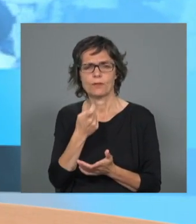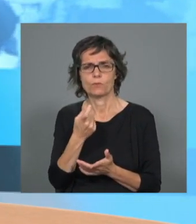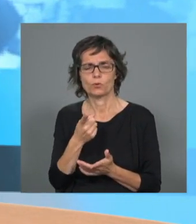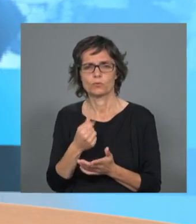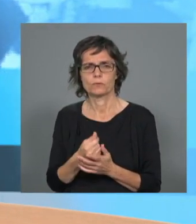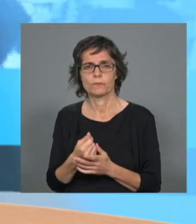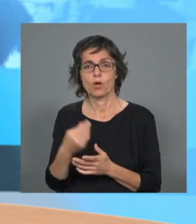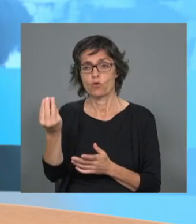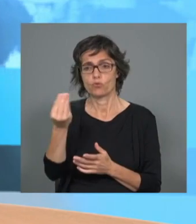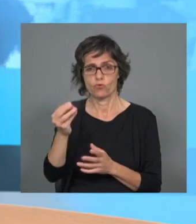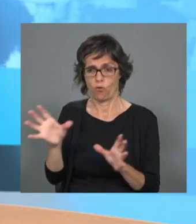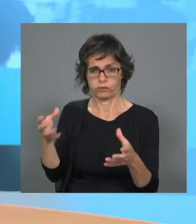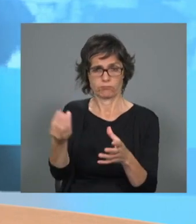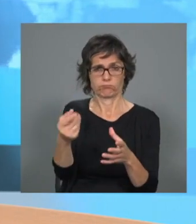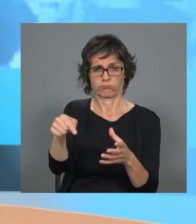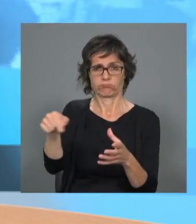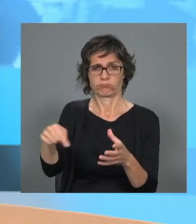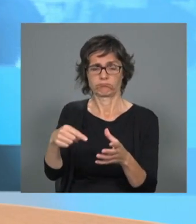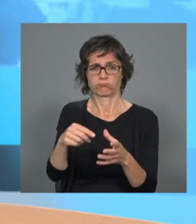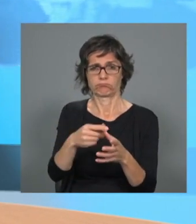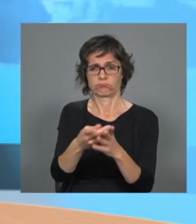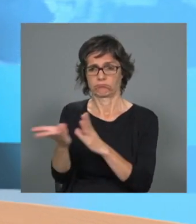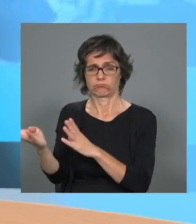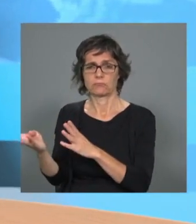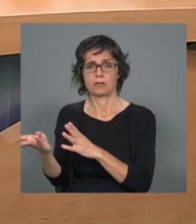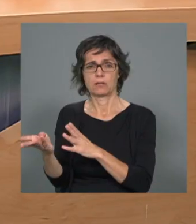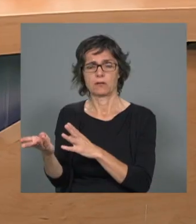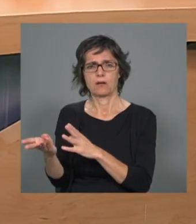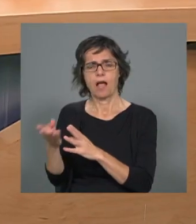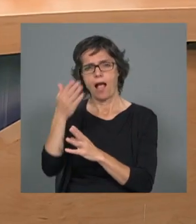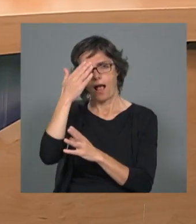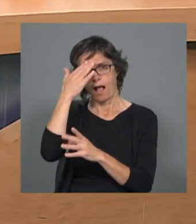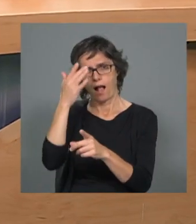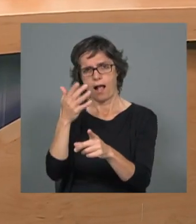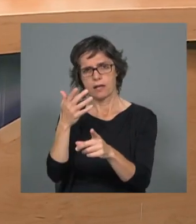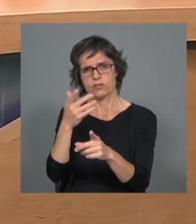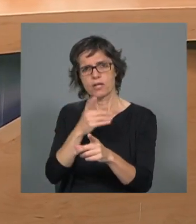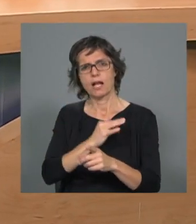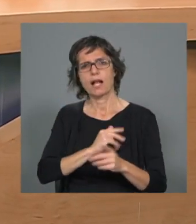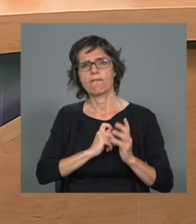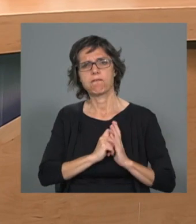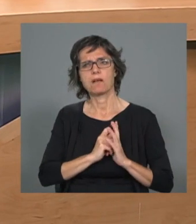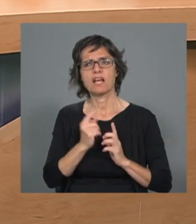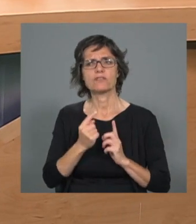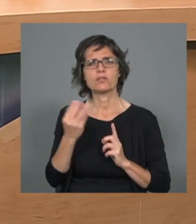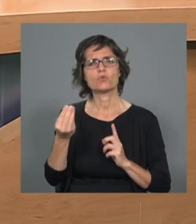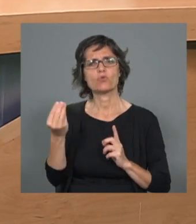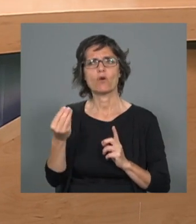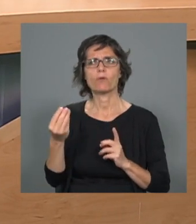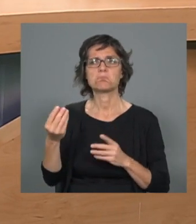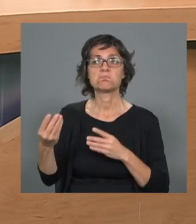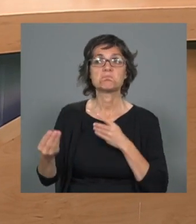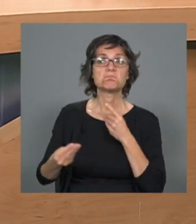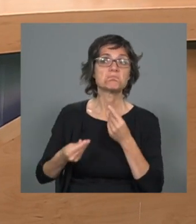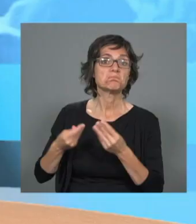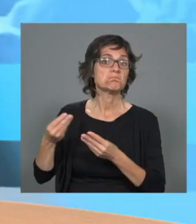não há uma grande adesão à proposta da fé, tantas vezes ela vai ficando diluída nos